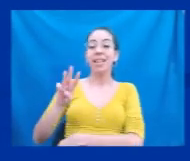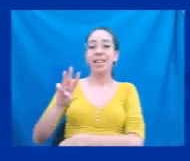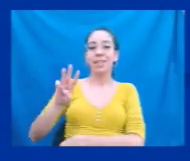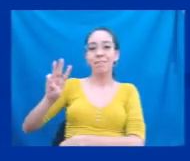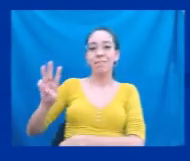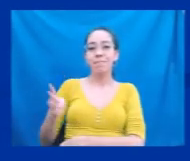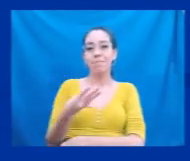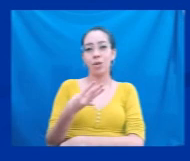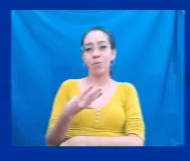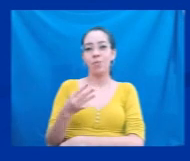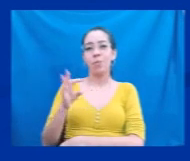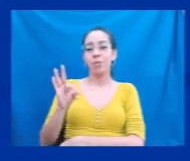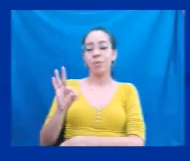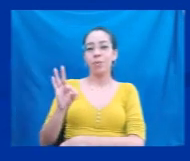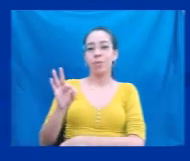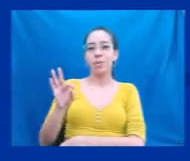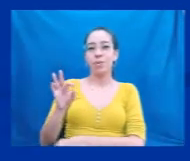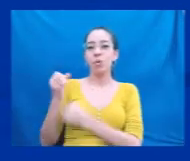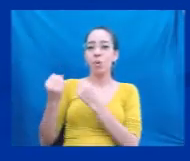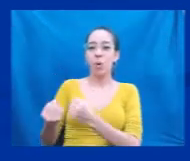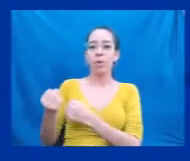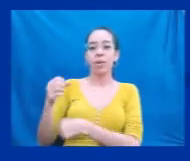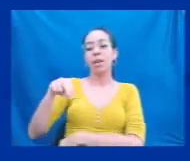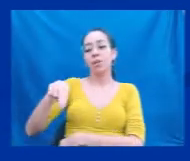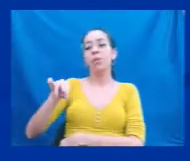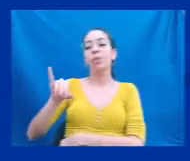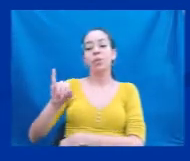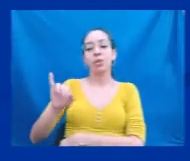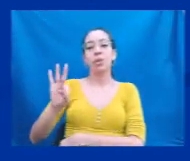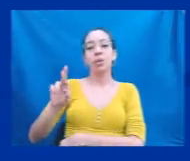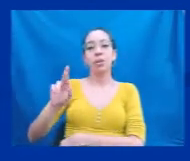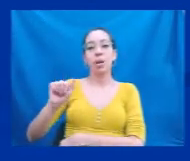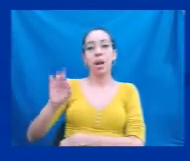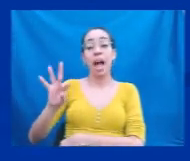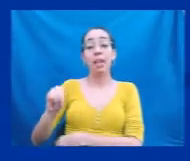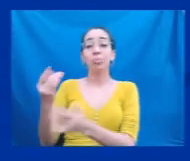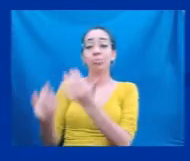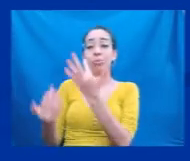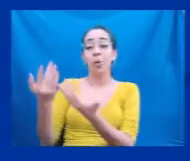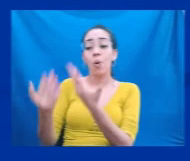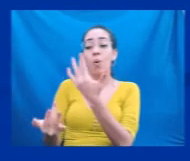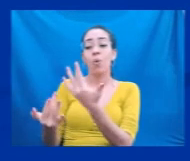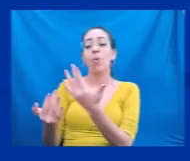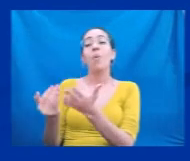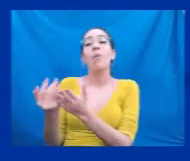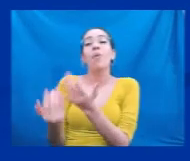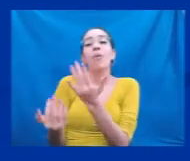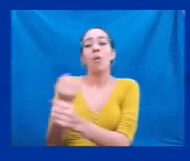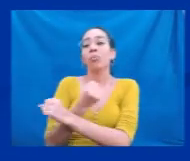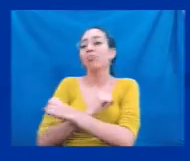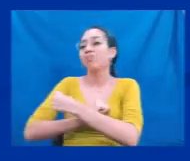nitrato de amônio. Pegou fogo, né, durante o descarregamento no porto e o navio explodiu, matando cerca de 30 pessoas e